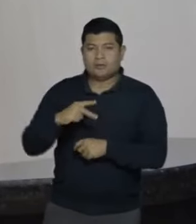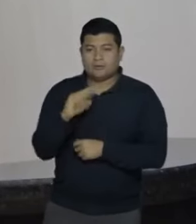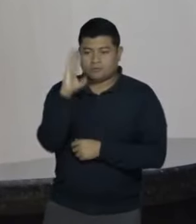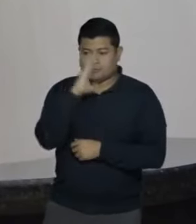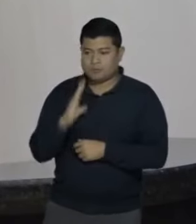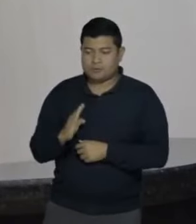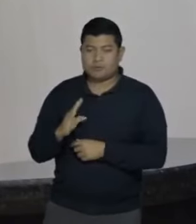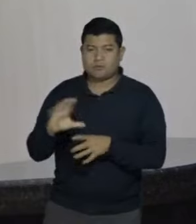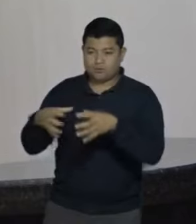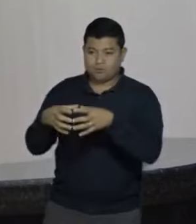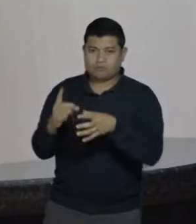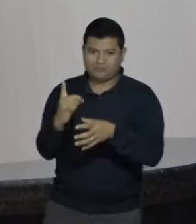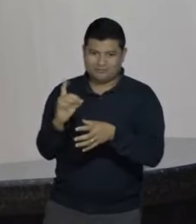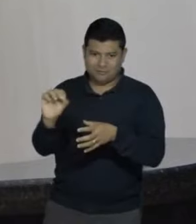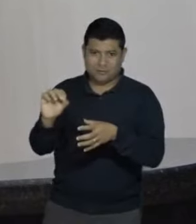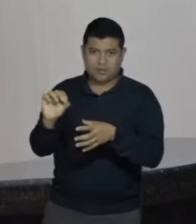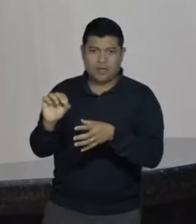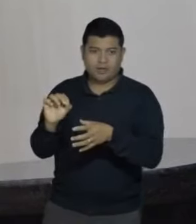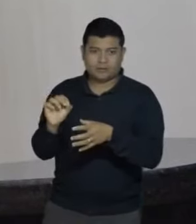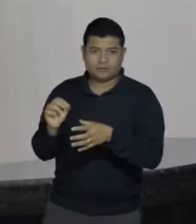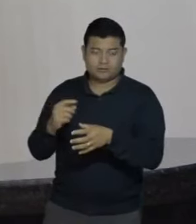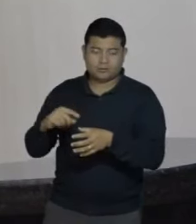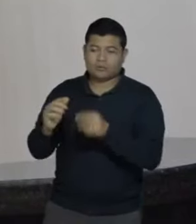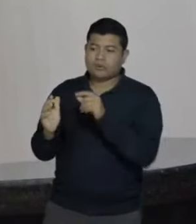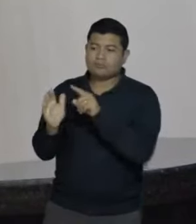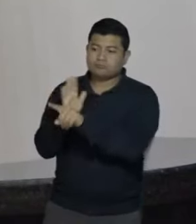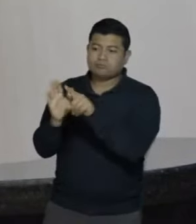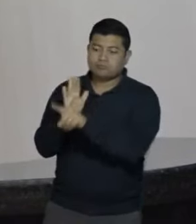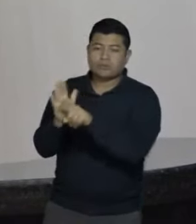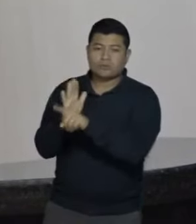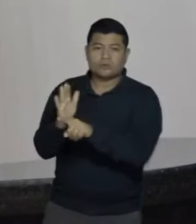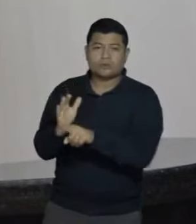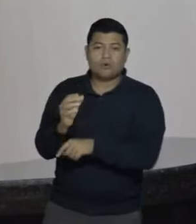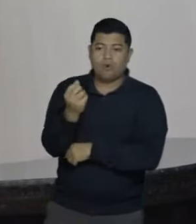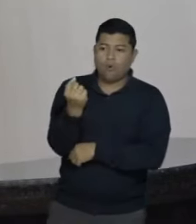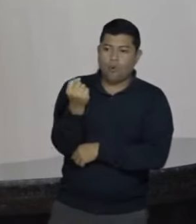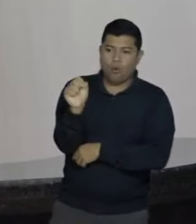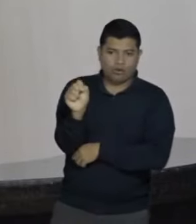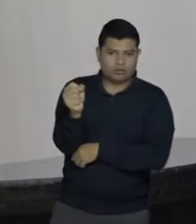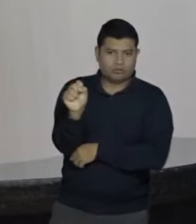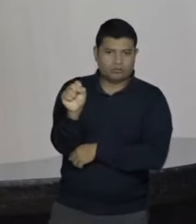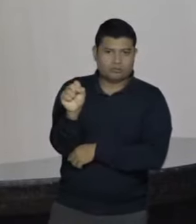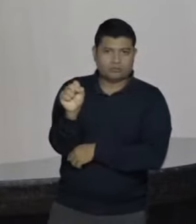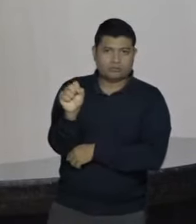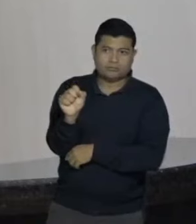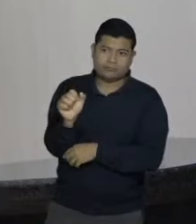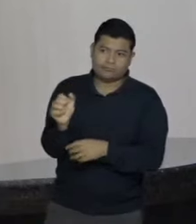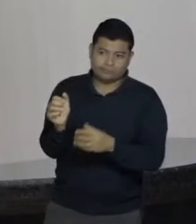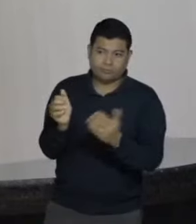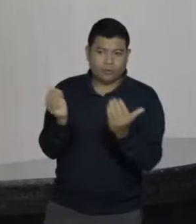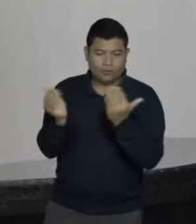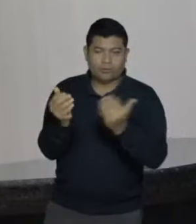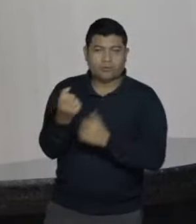pessoas entrevistadas oito pessoas por tanto 80%